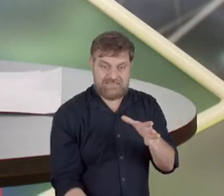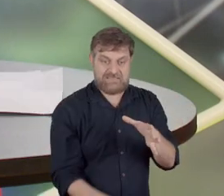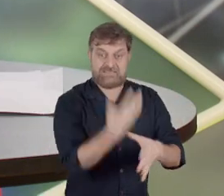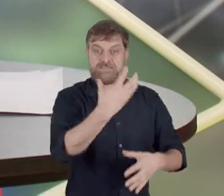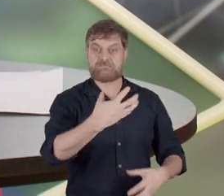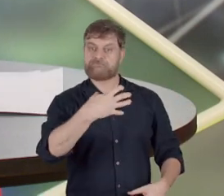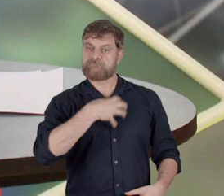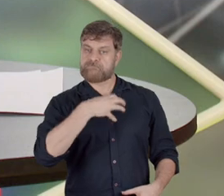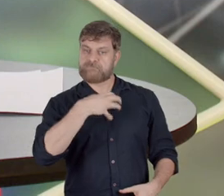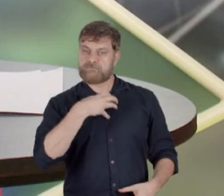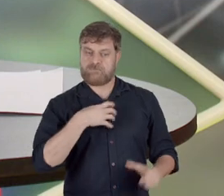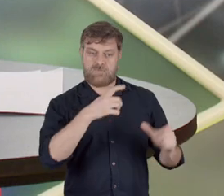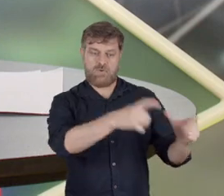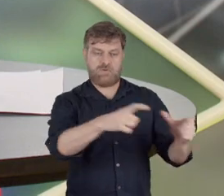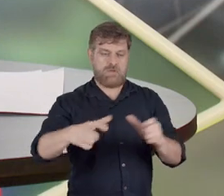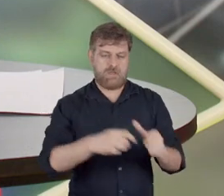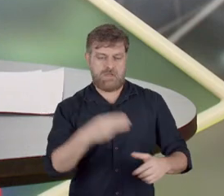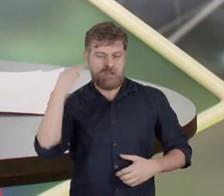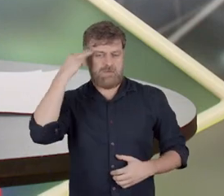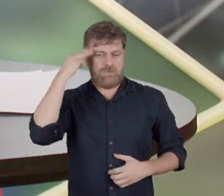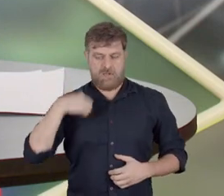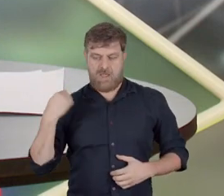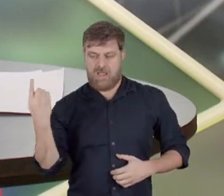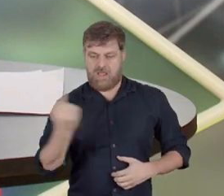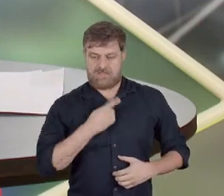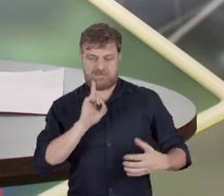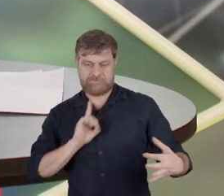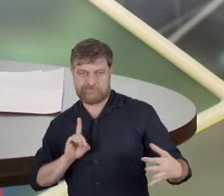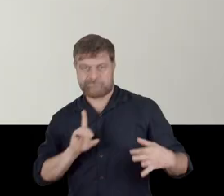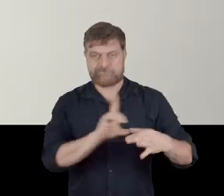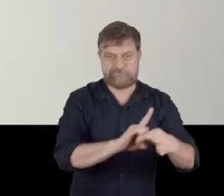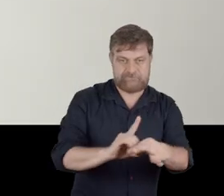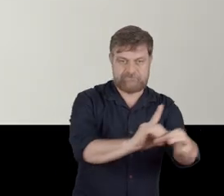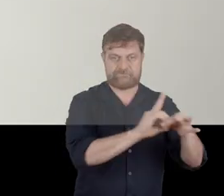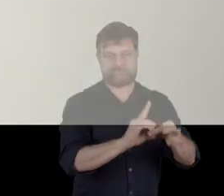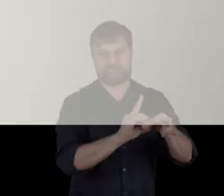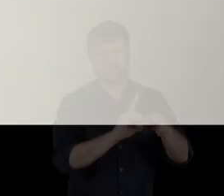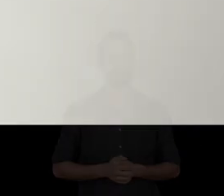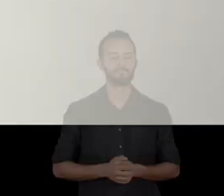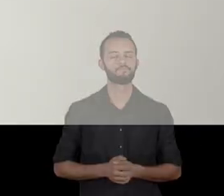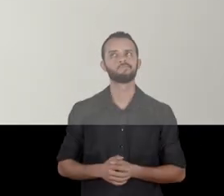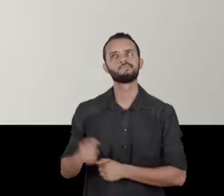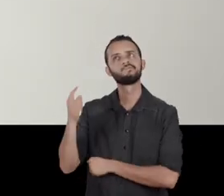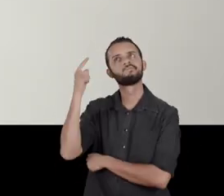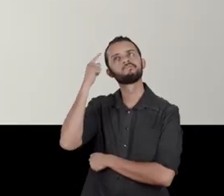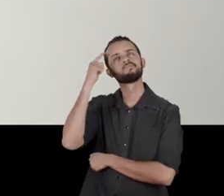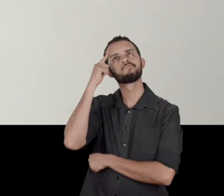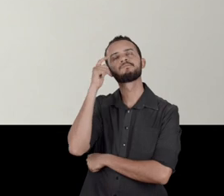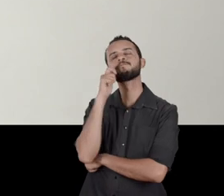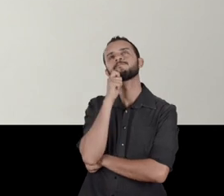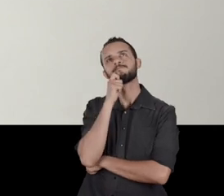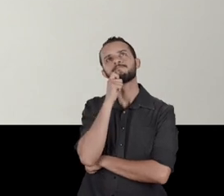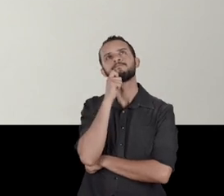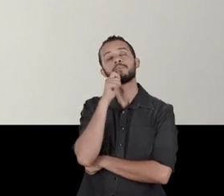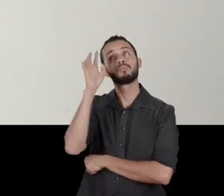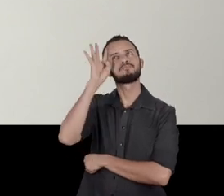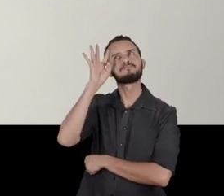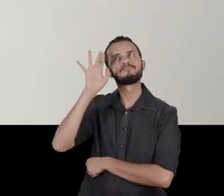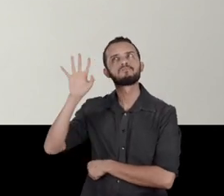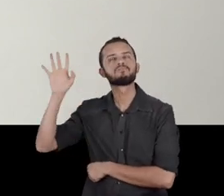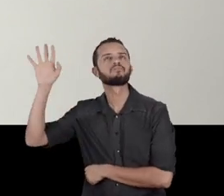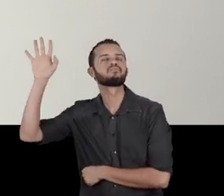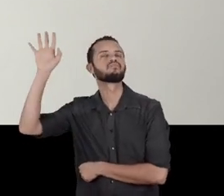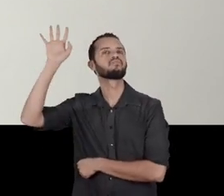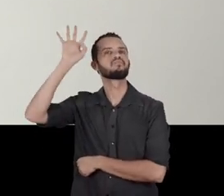produz símbolos e lugares de memória que nos remetem a esse pertencimento. Pode pensar em